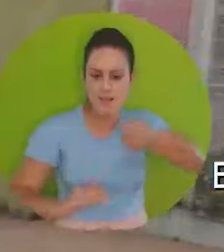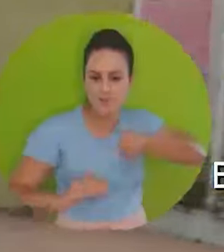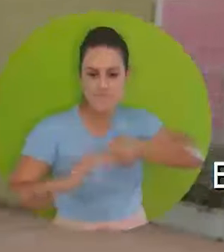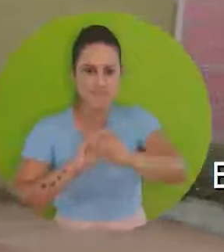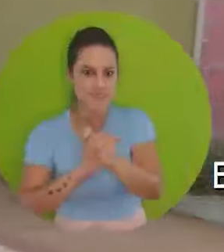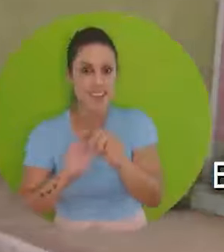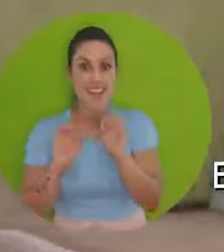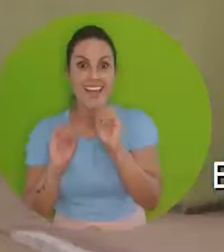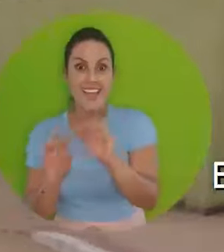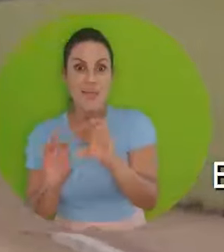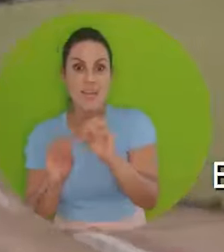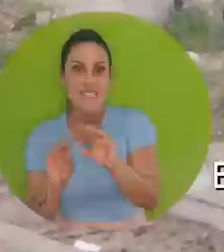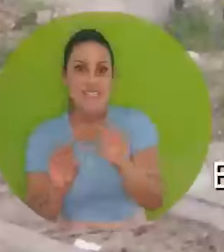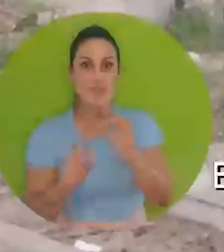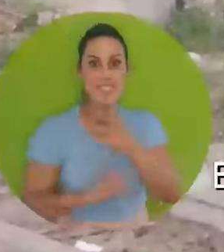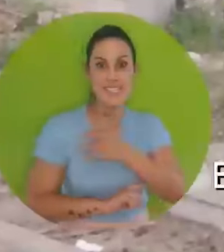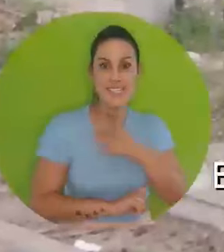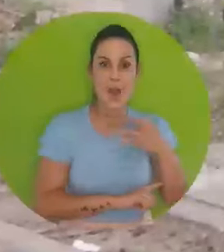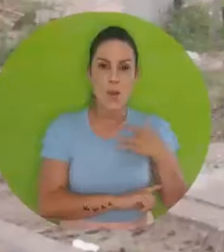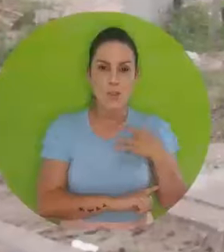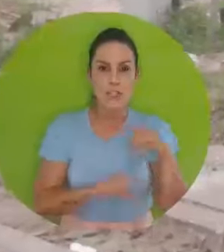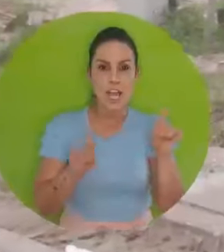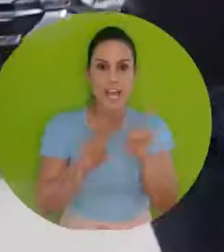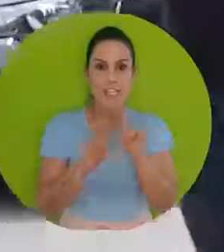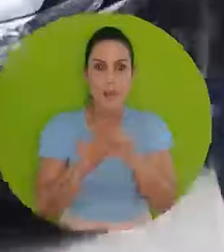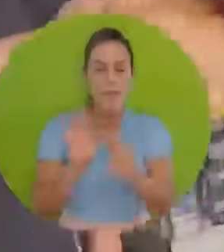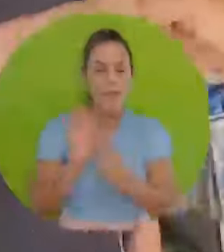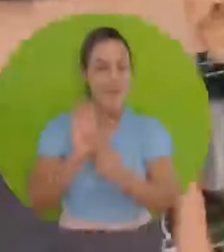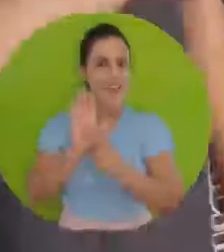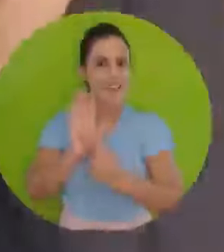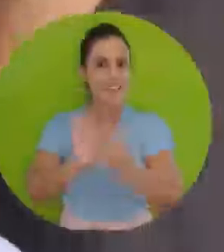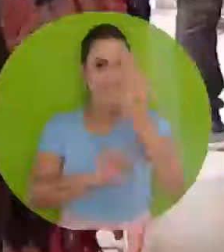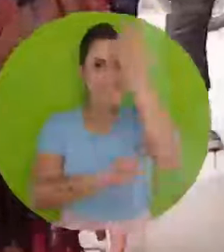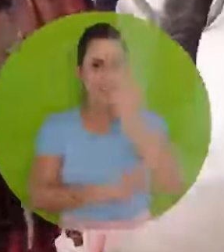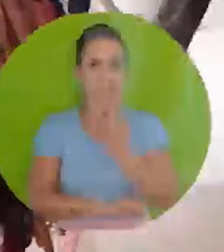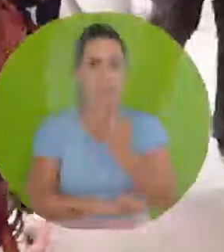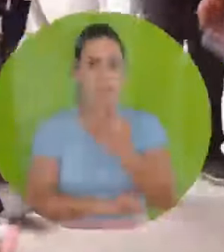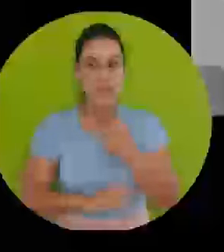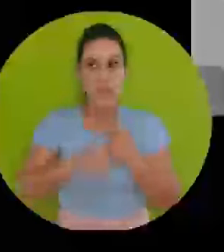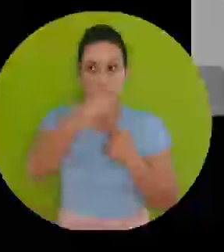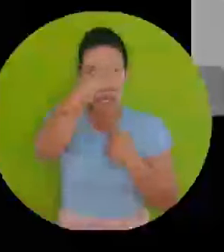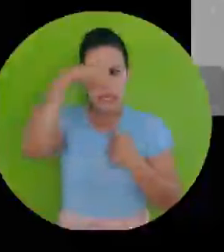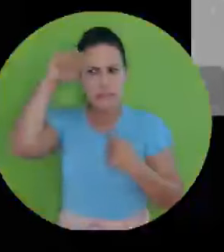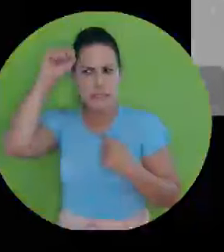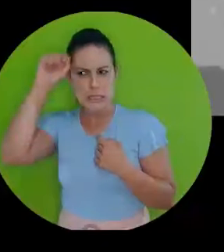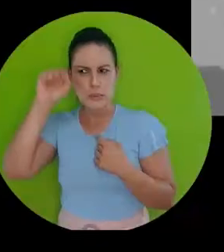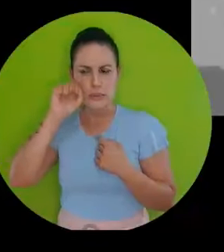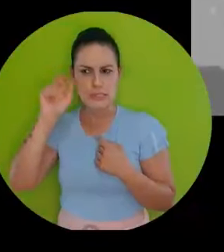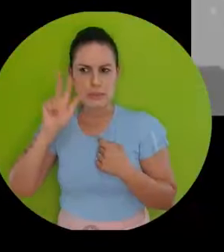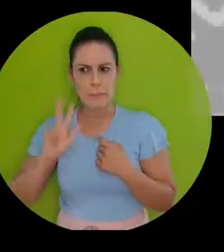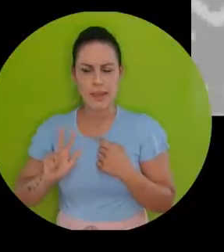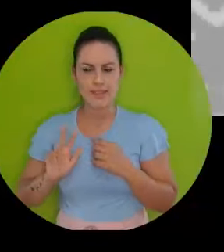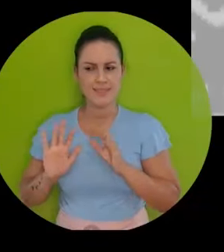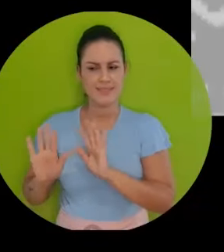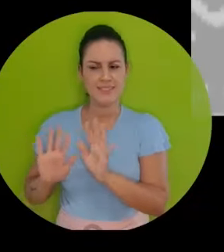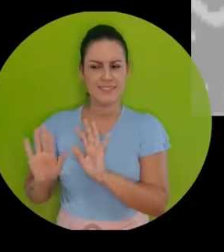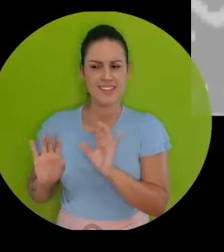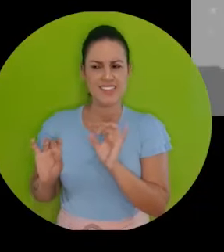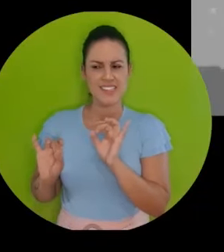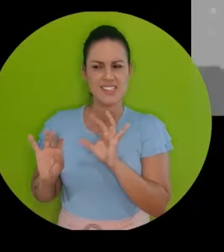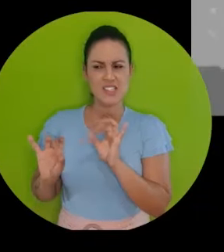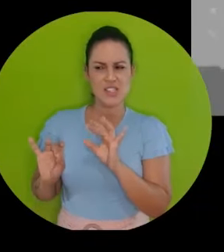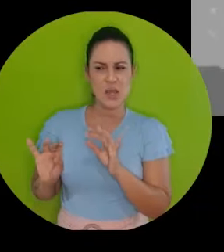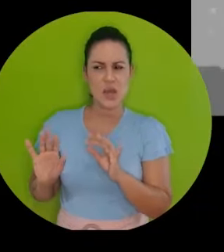com o Max Investimento em Educação e Saúde, com uma Max Honestidade e Seriedade, o Arnaldinho, espertinho,